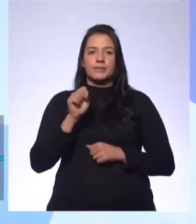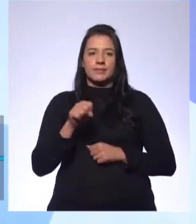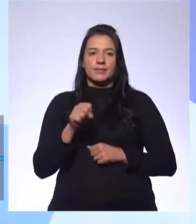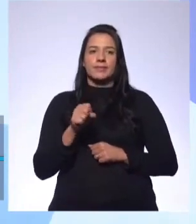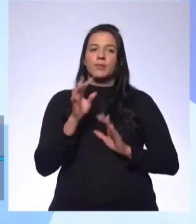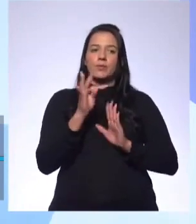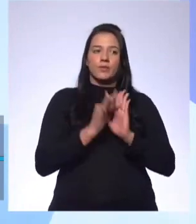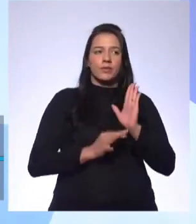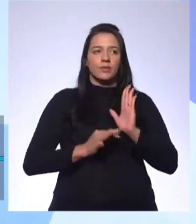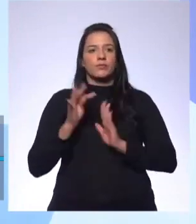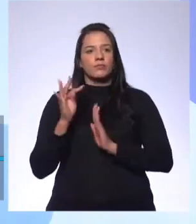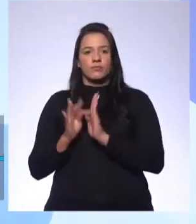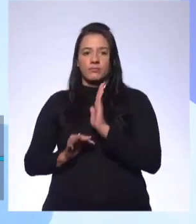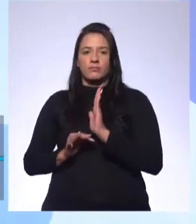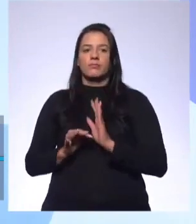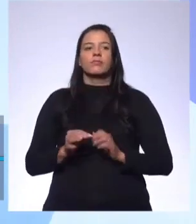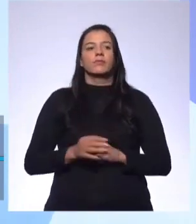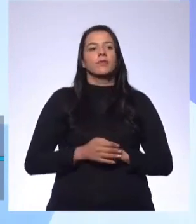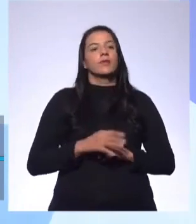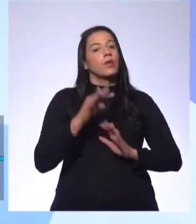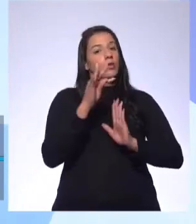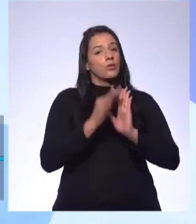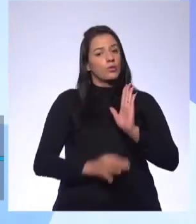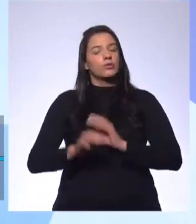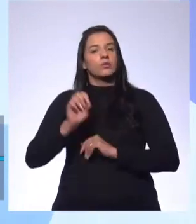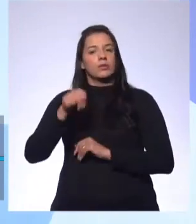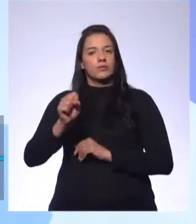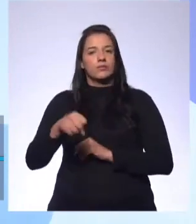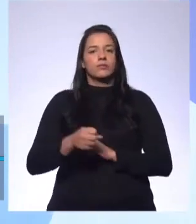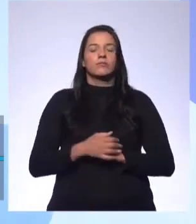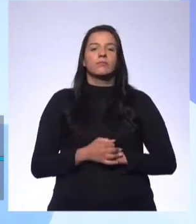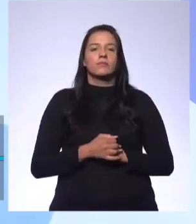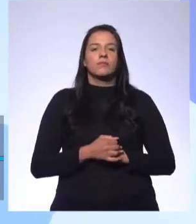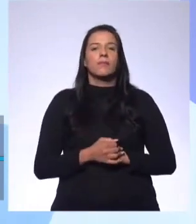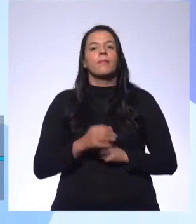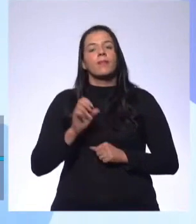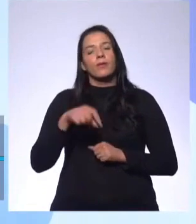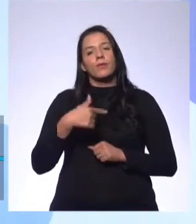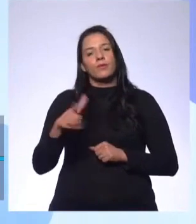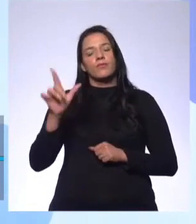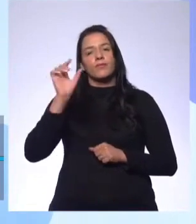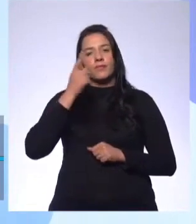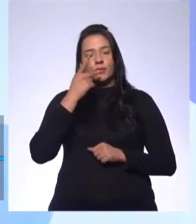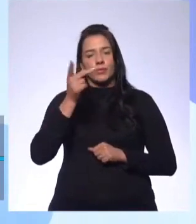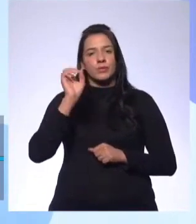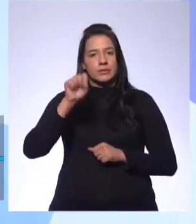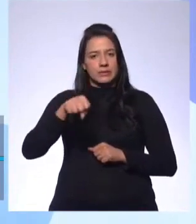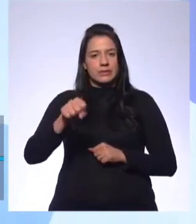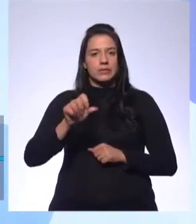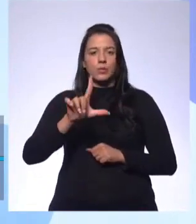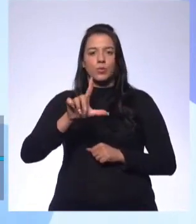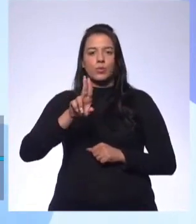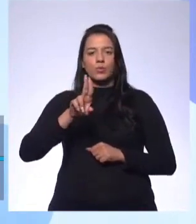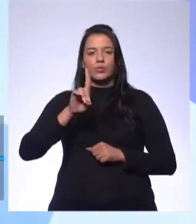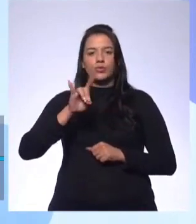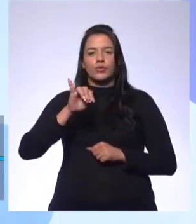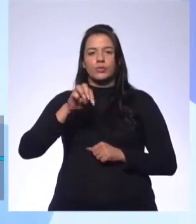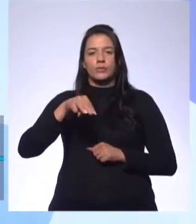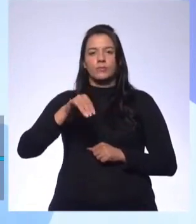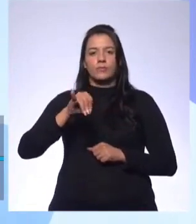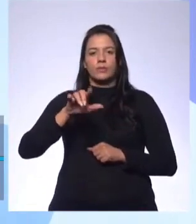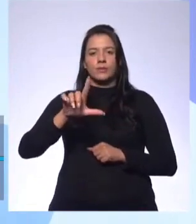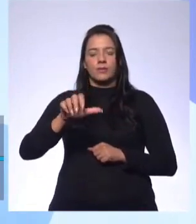Ó, O Vitor Alves diz nos textos sim, nos textos sim. A Ludmila diz que sim. Deixa eu ver aqui mais. A